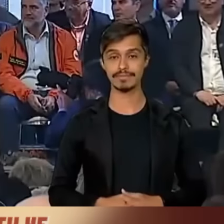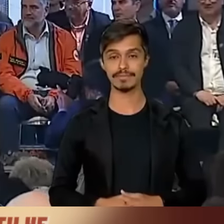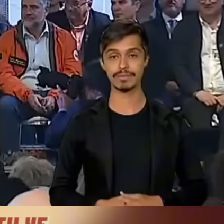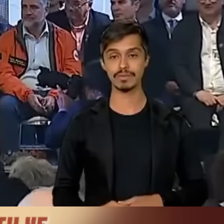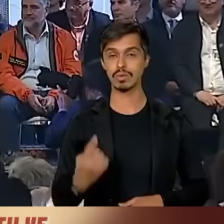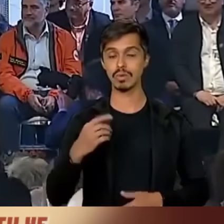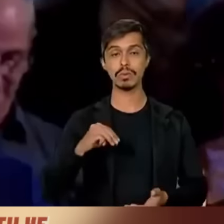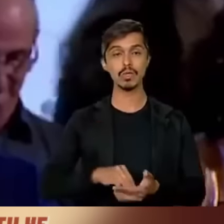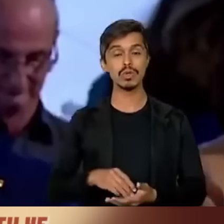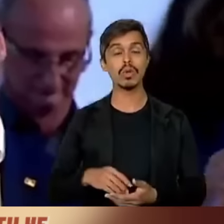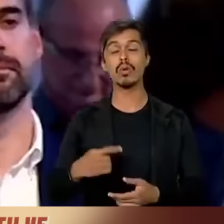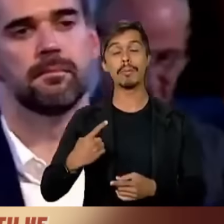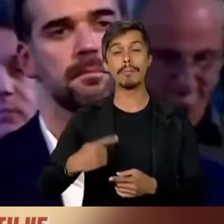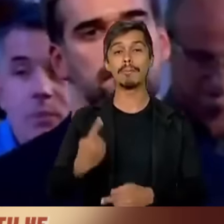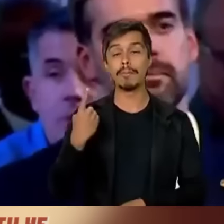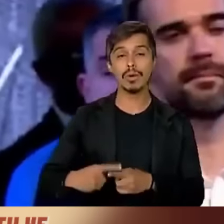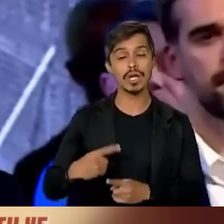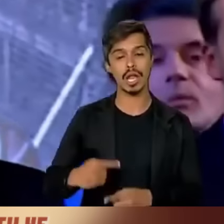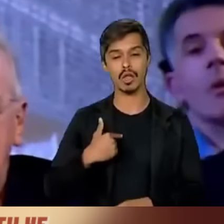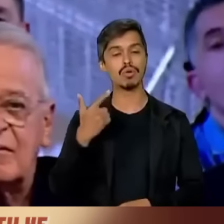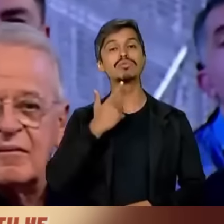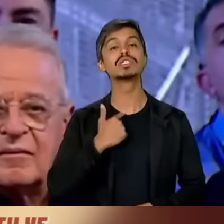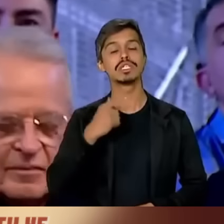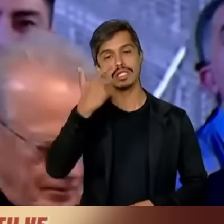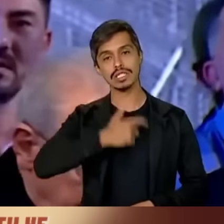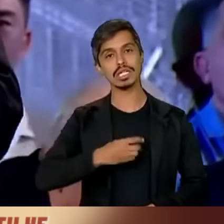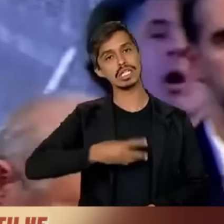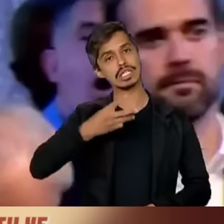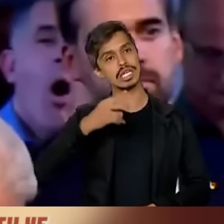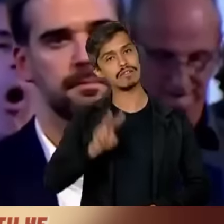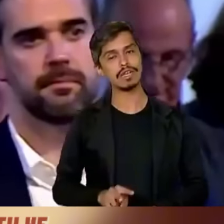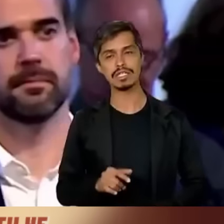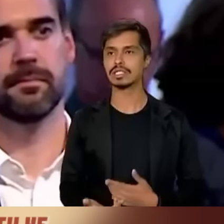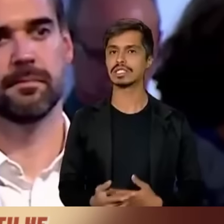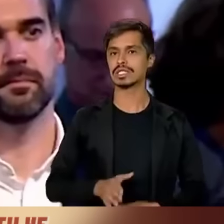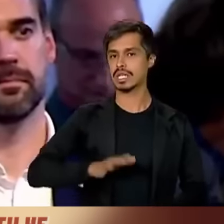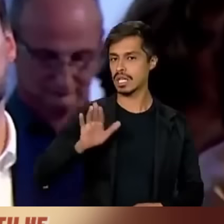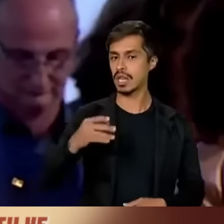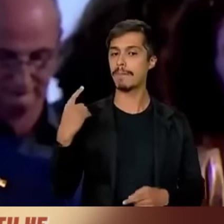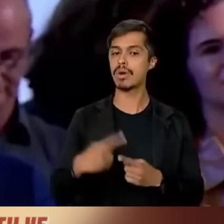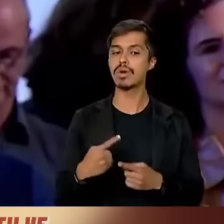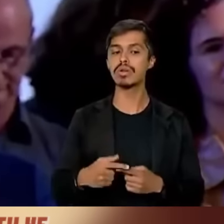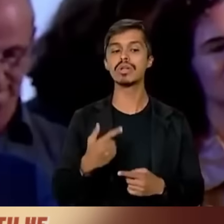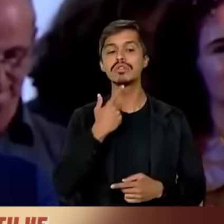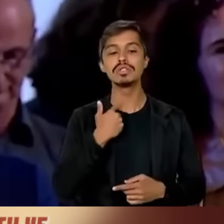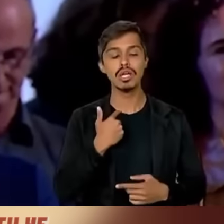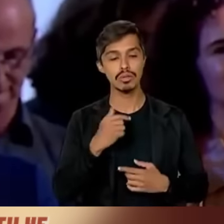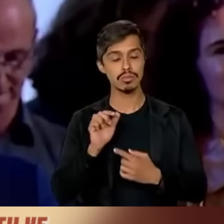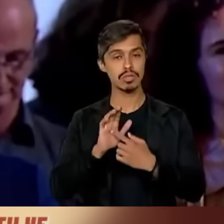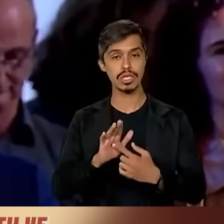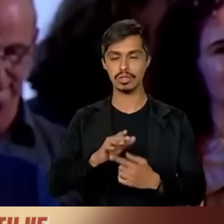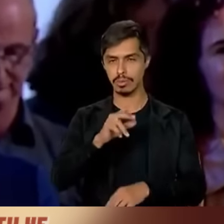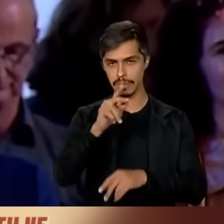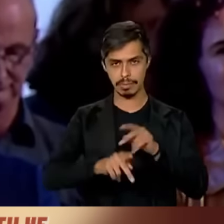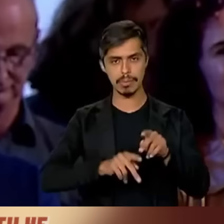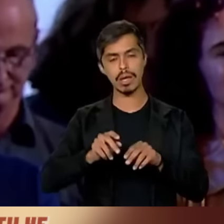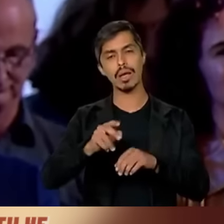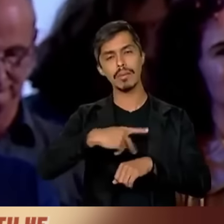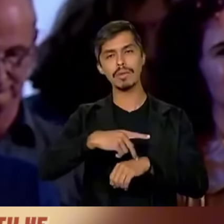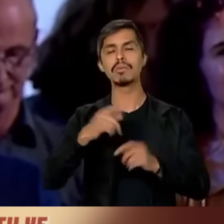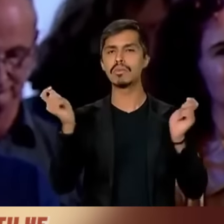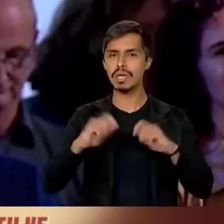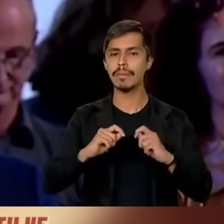uma das razões pelas quais eu quis ser candidato pela terceira vez é porque eu queria provar que o país tem jeito.